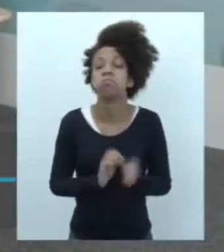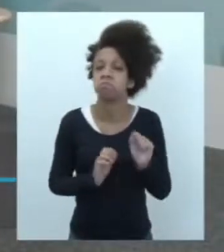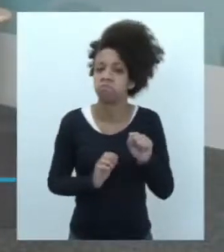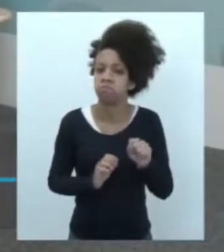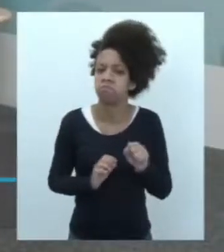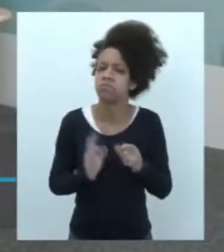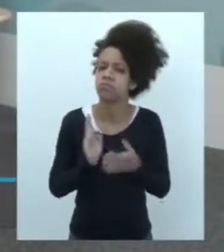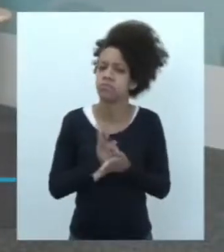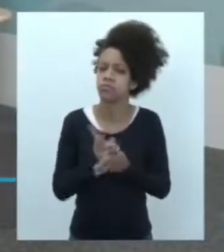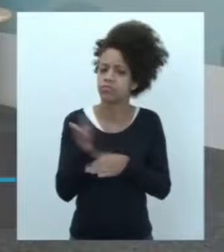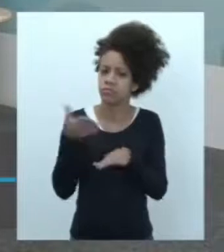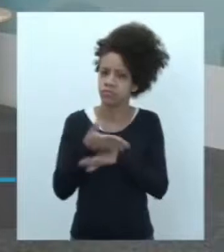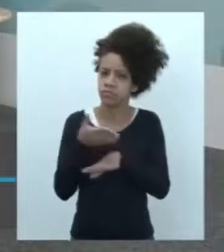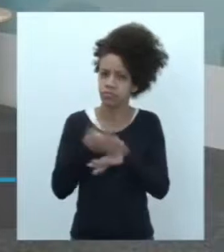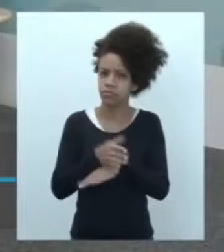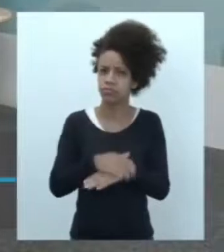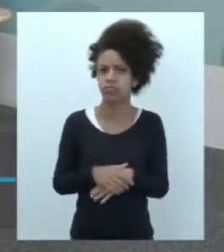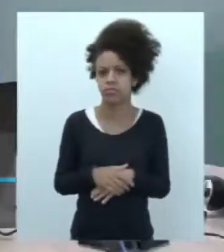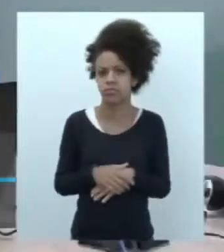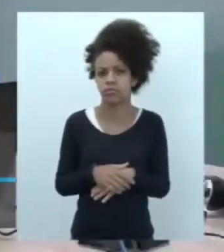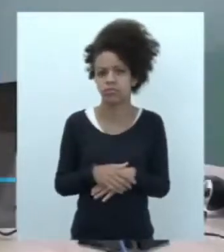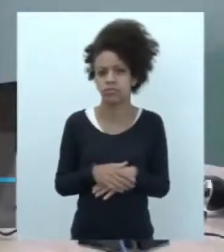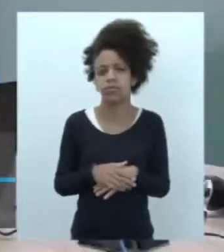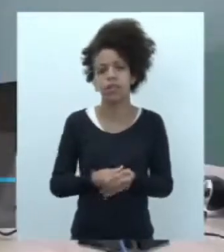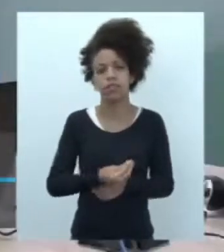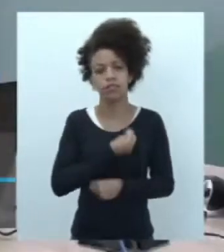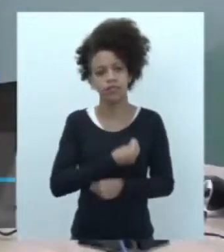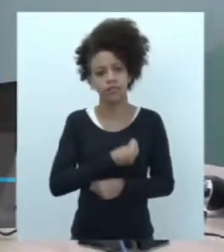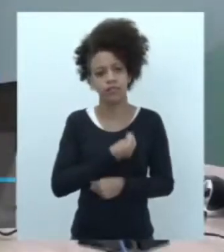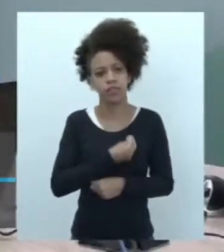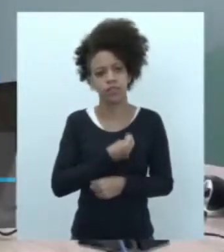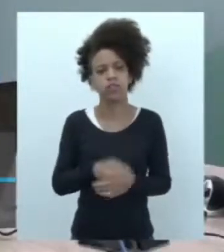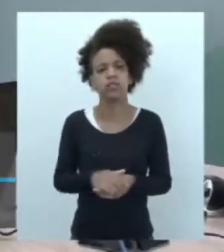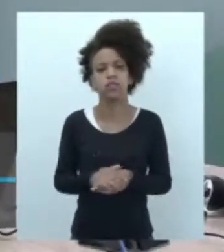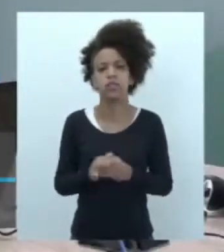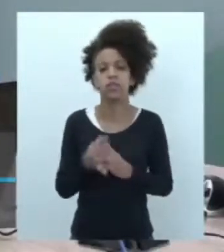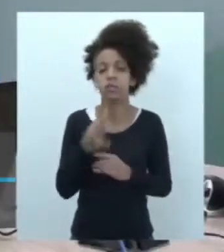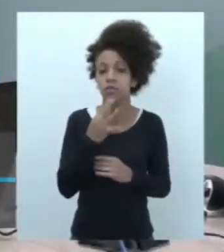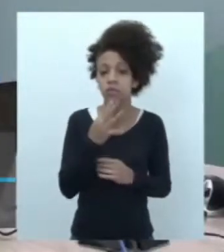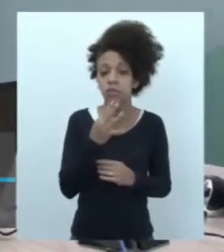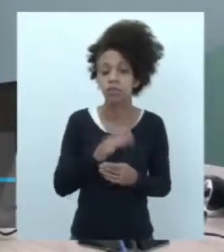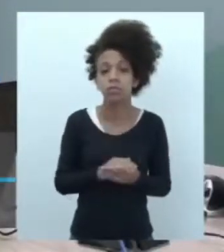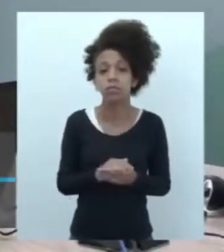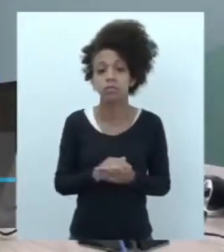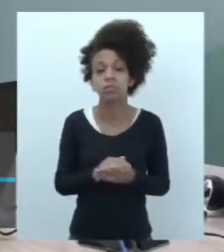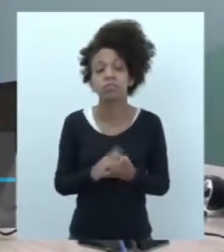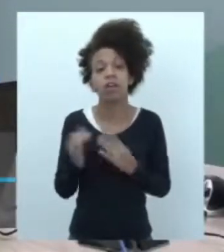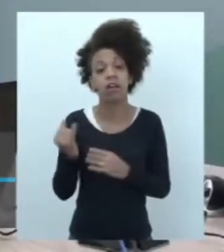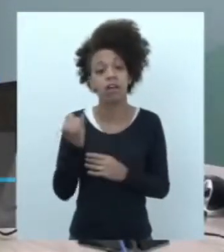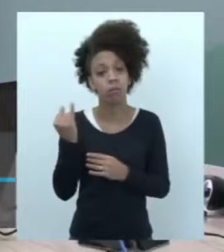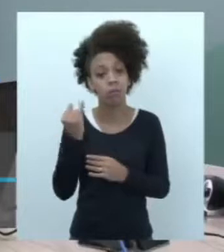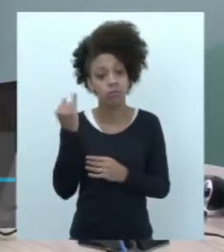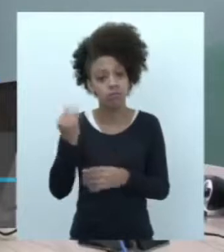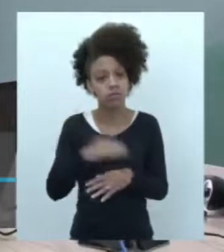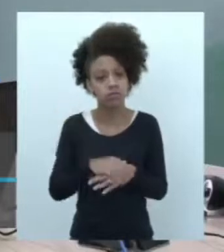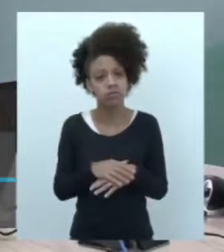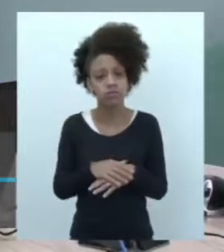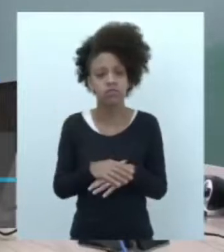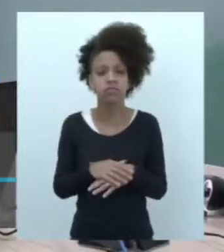sempre participando, trazendo as suas vivências, né, os seus conhecimentos, é importante. Muitas vezes o seu colega